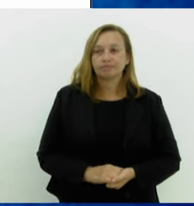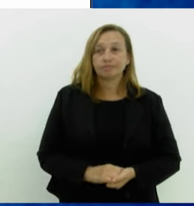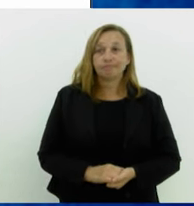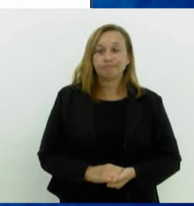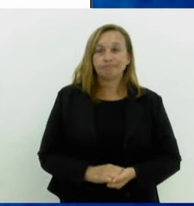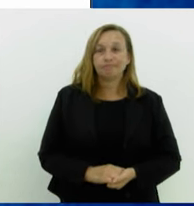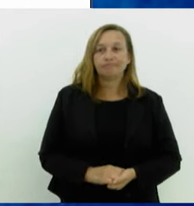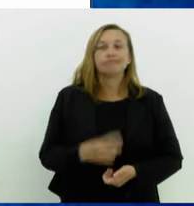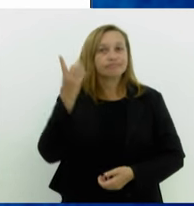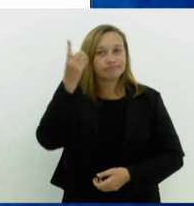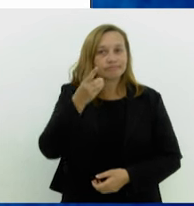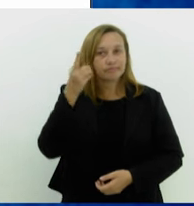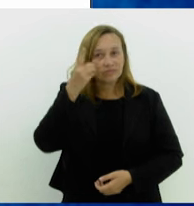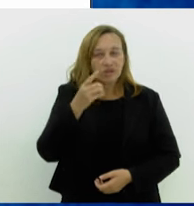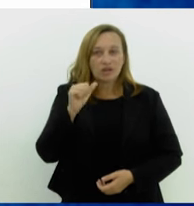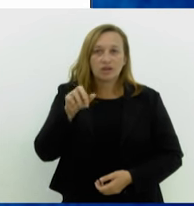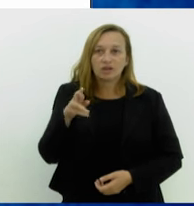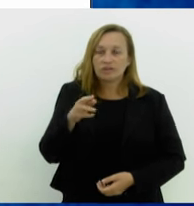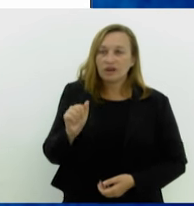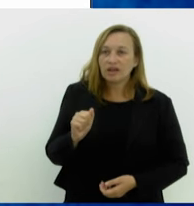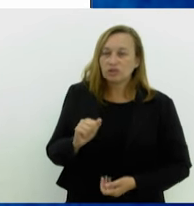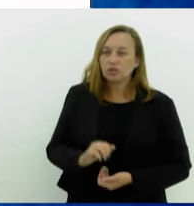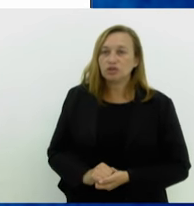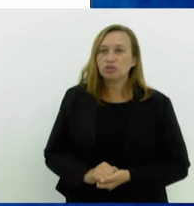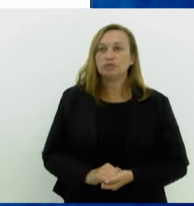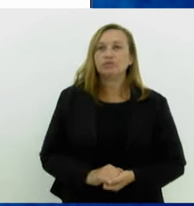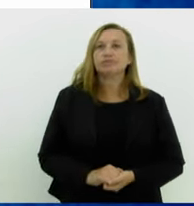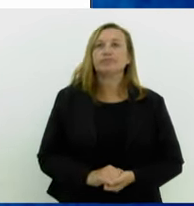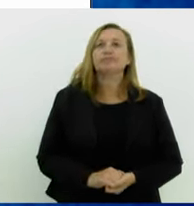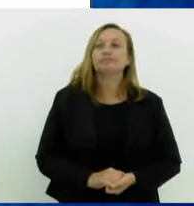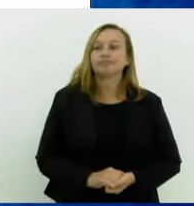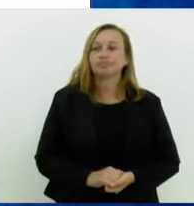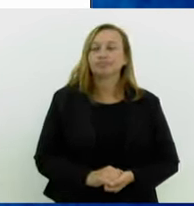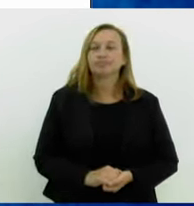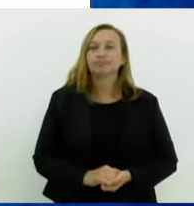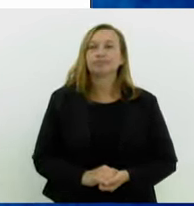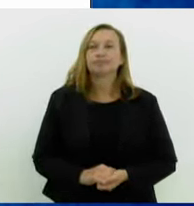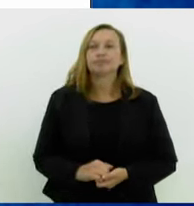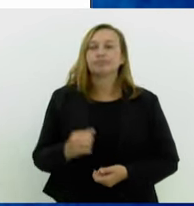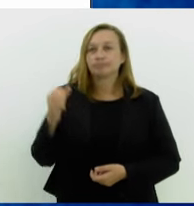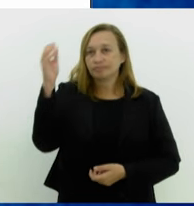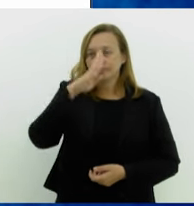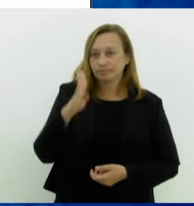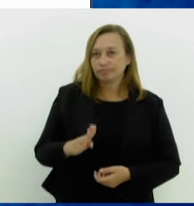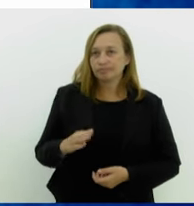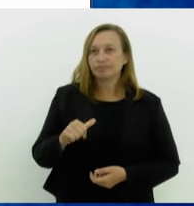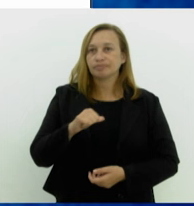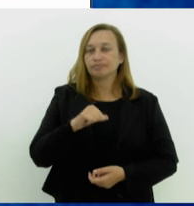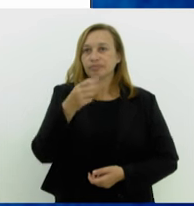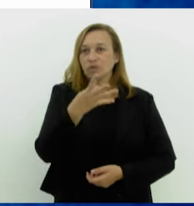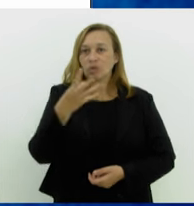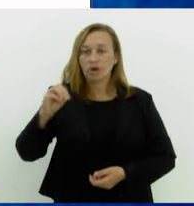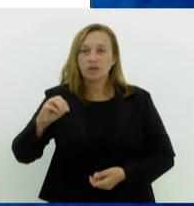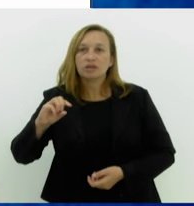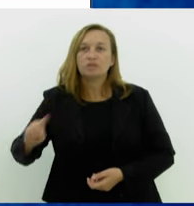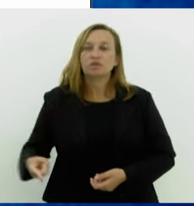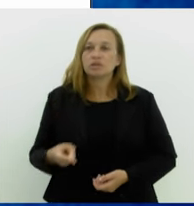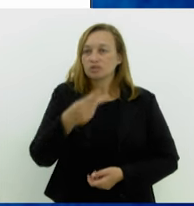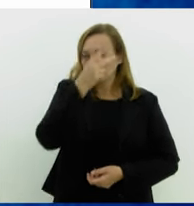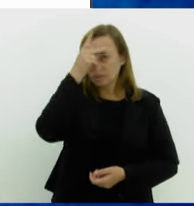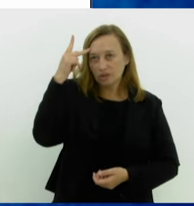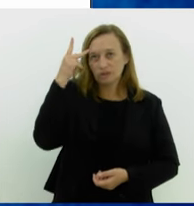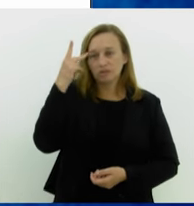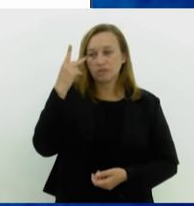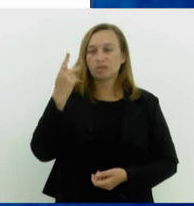da a deputada Soraia falou sobre informalidade também hoje no Brasil nós temos 40 milhões de pessoas ocupadas